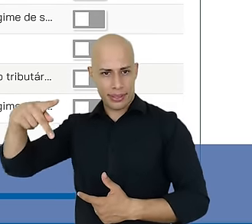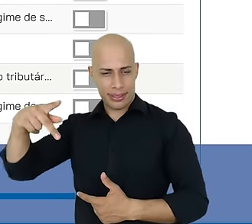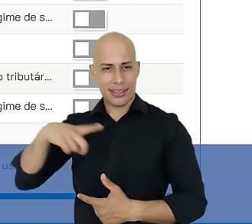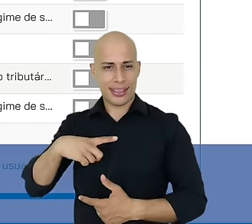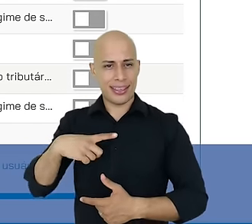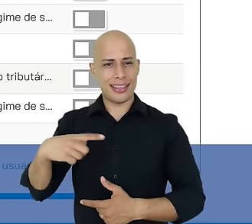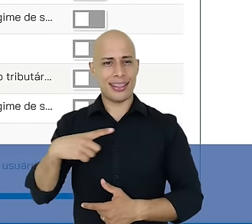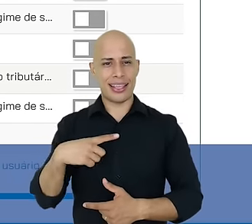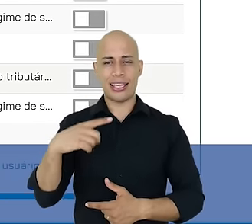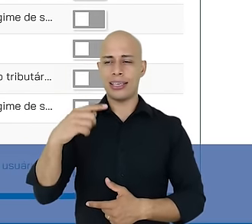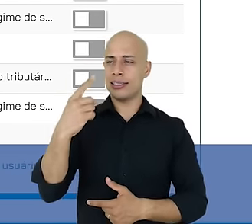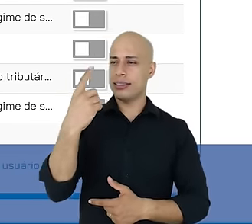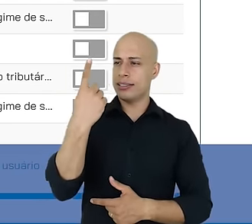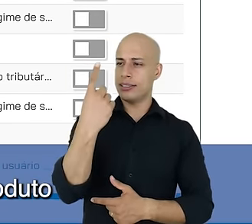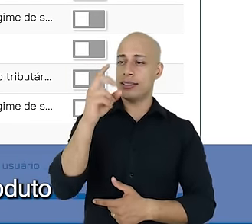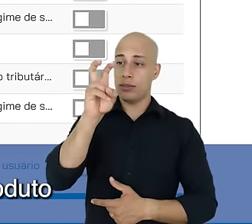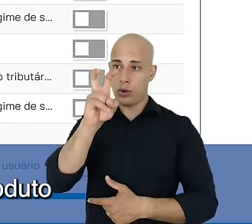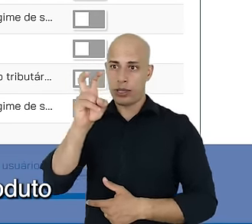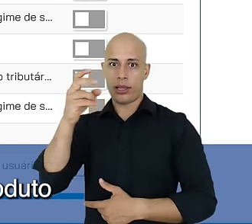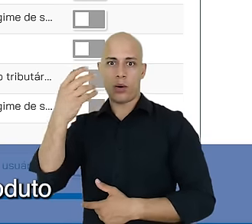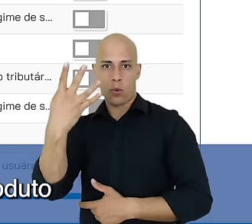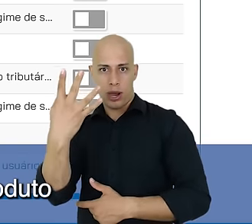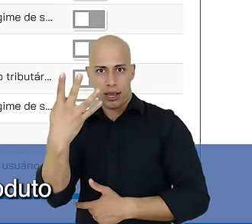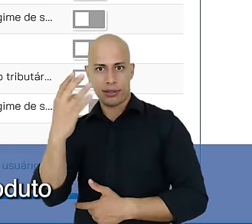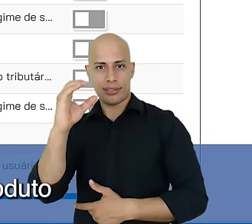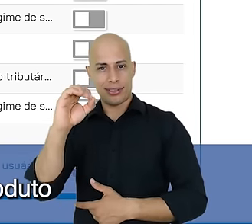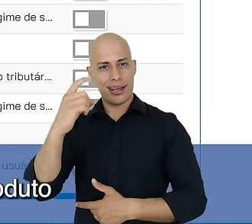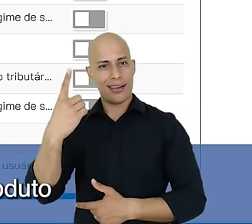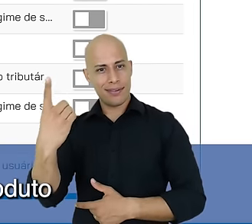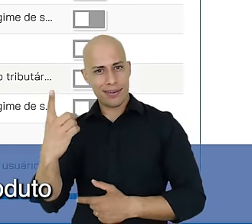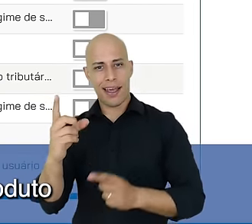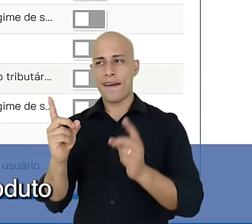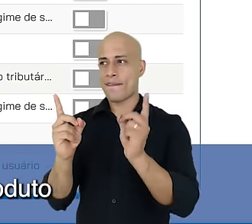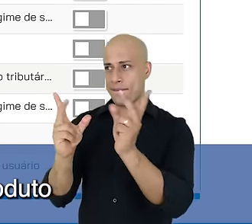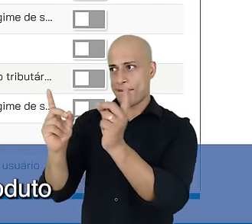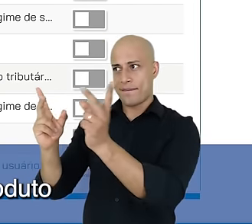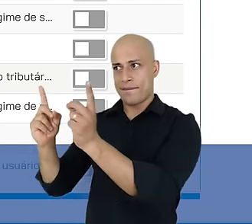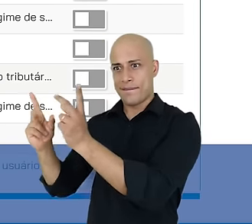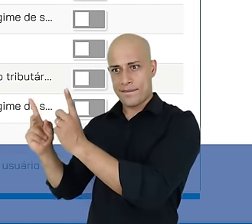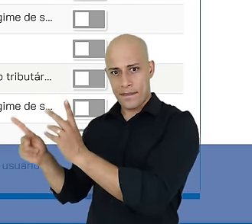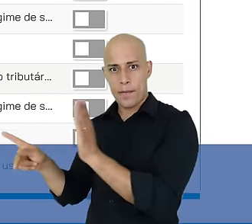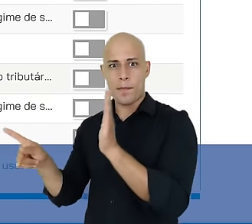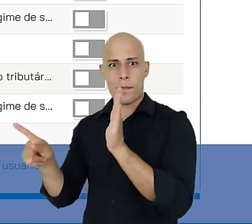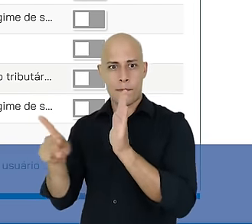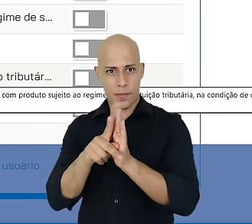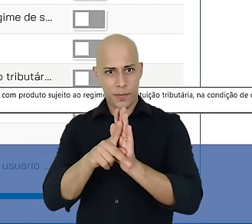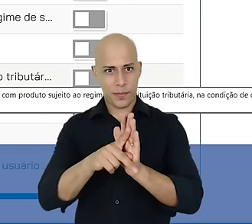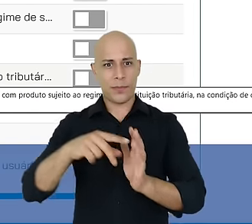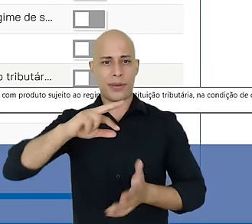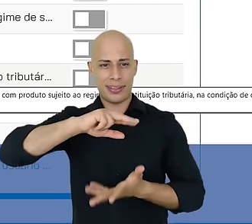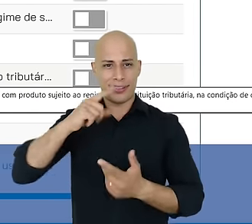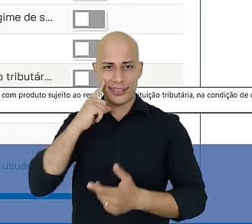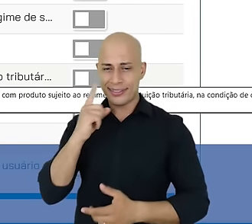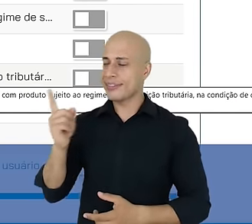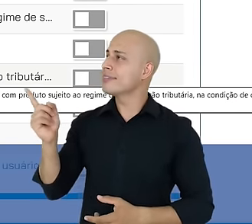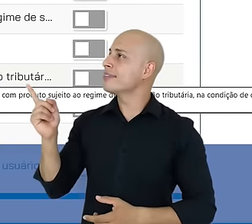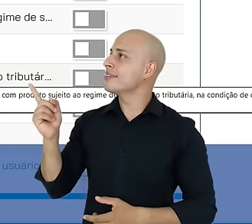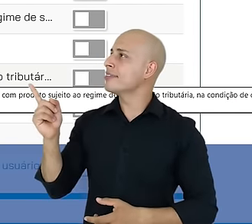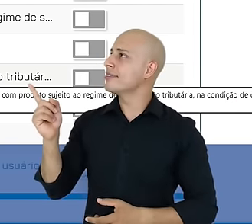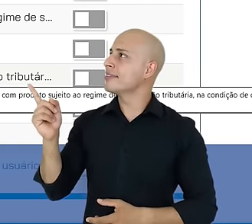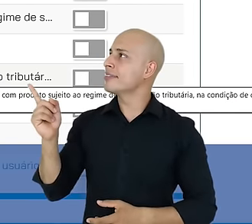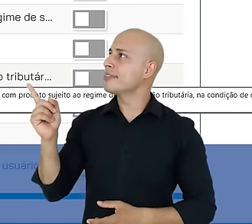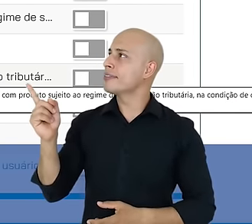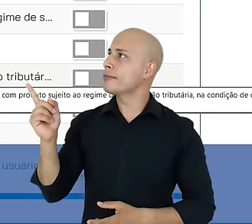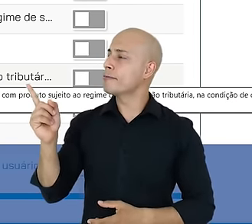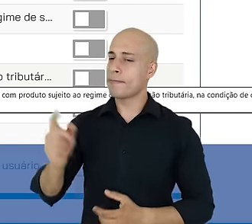ó 5401 essa aqui venda de produção de estabelecimento e operação com produto sujeito ao regime substituição tributária